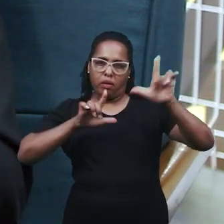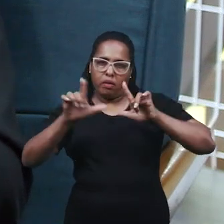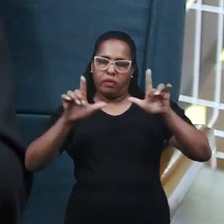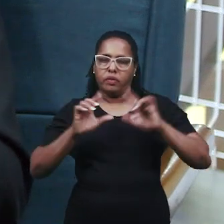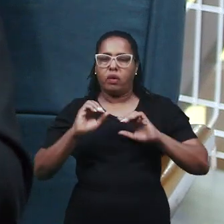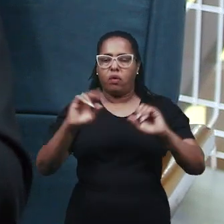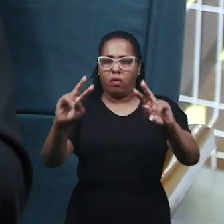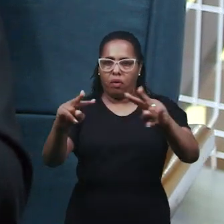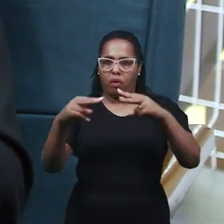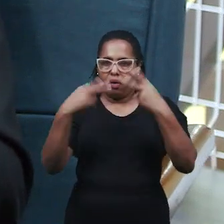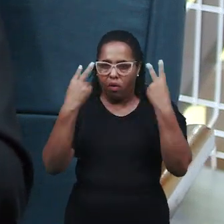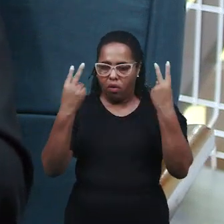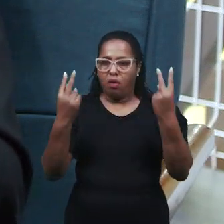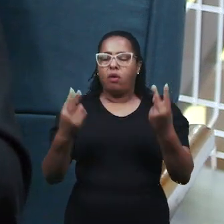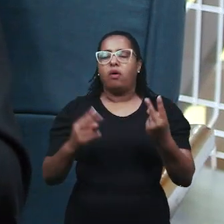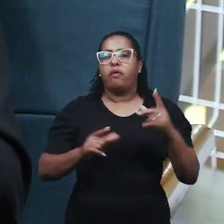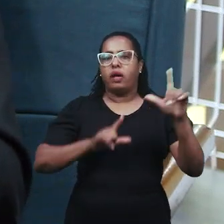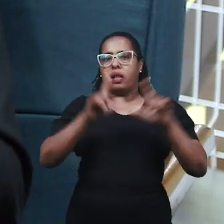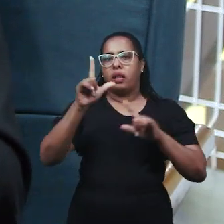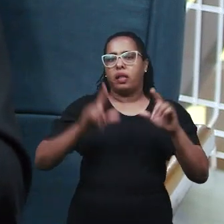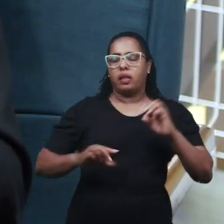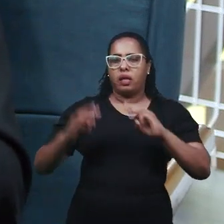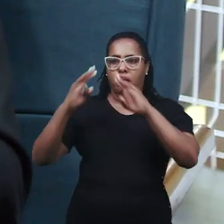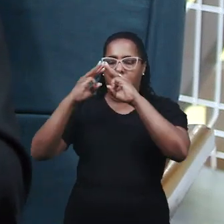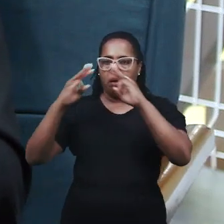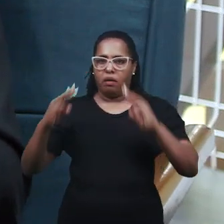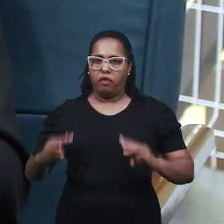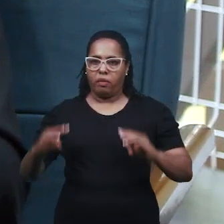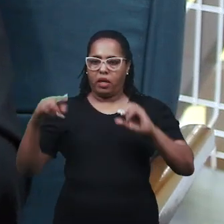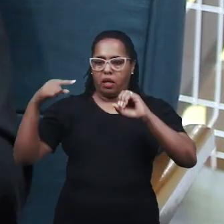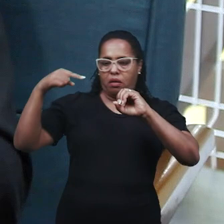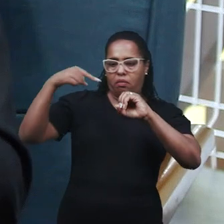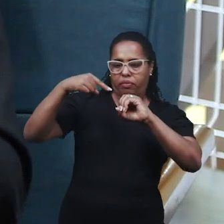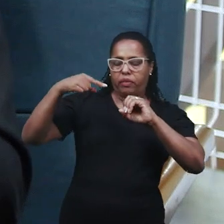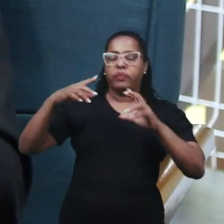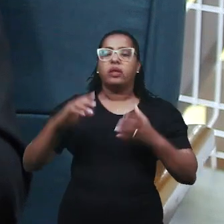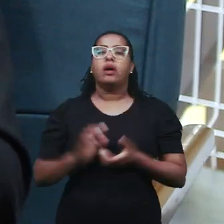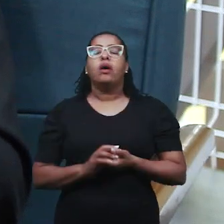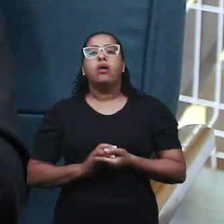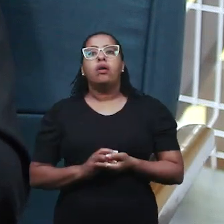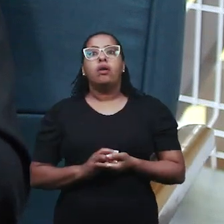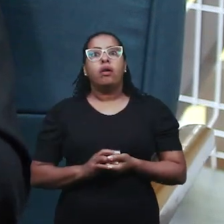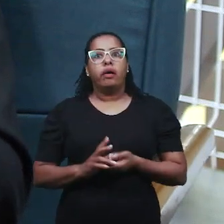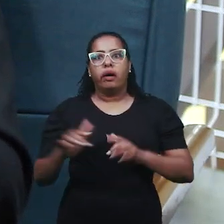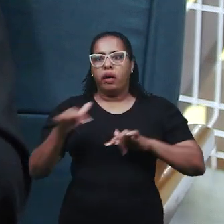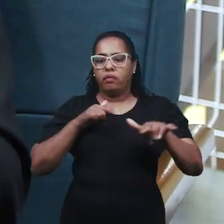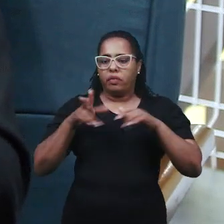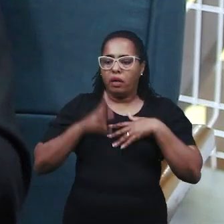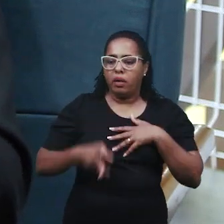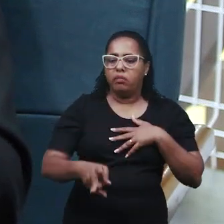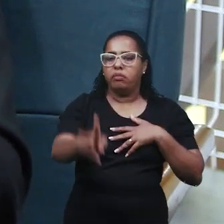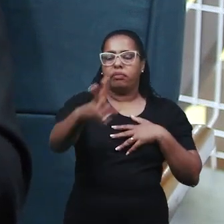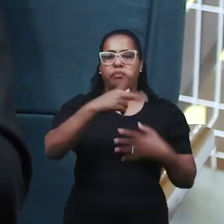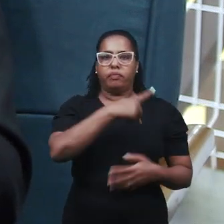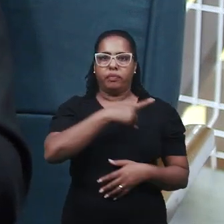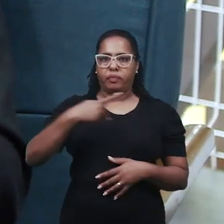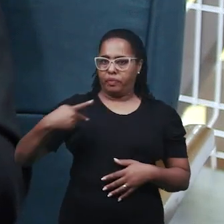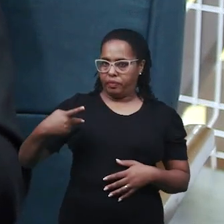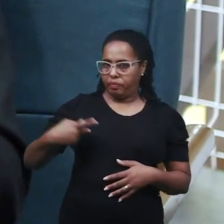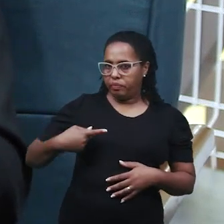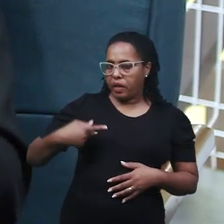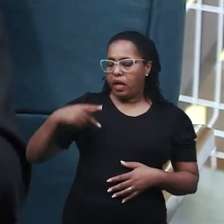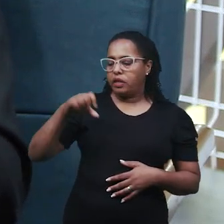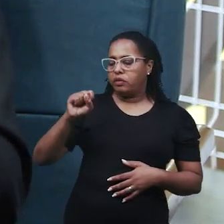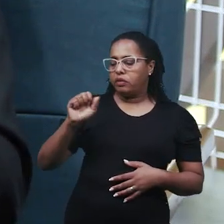você que está nos assistindo pela TV Manaim, pelo canal da Igreja Cristã Maranata no YouTube, que esse trabalho é um trabalho contínuo. O que o pastor Samir está falando aqui